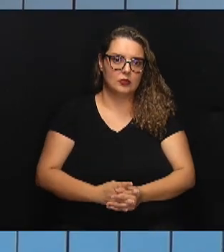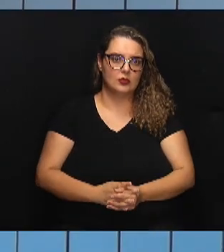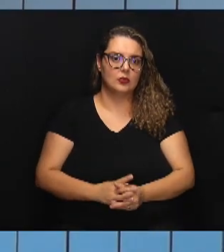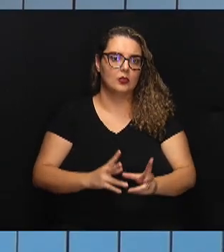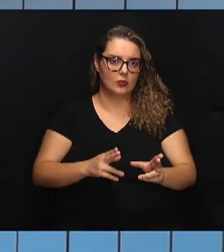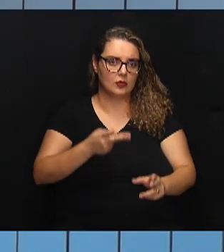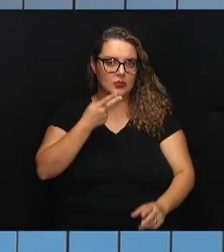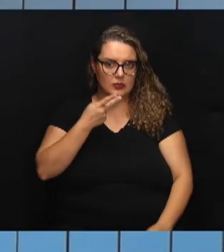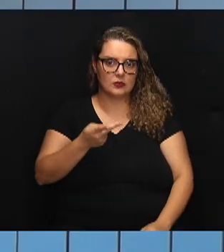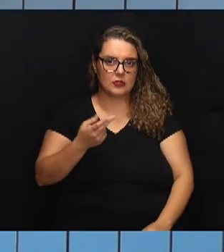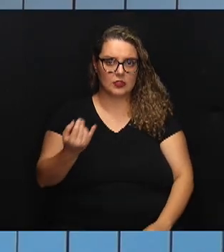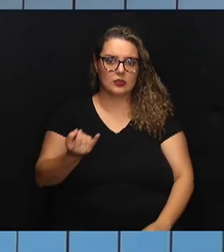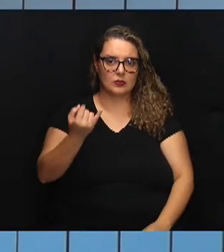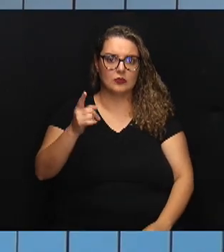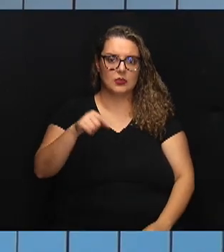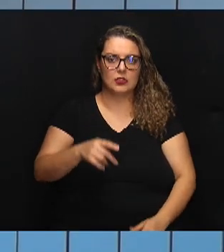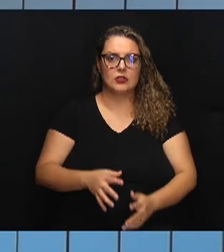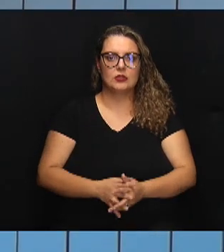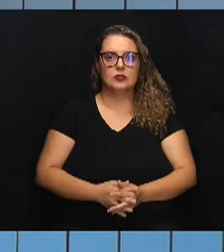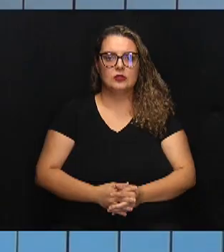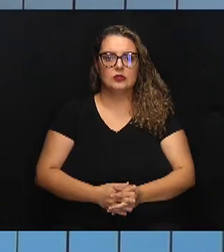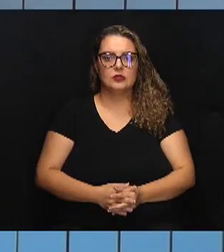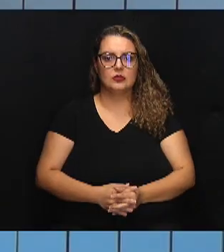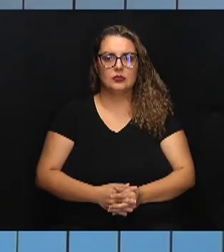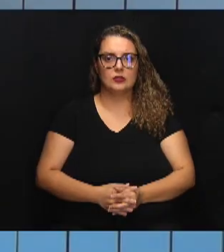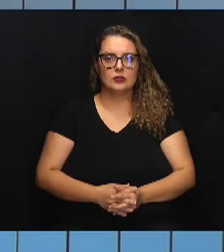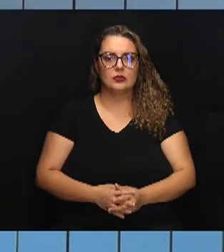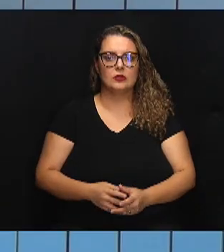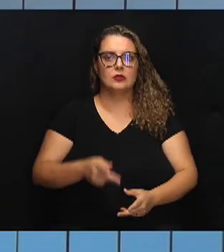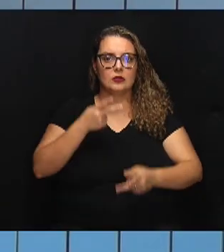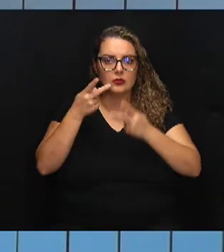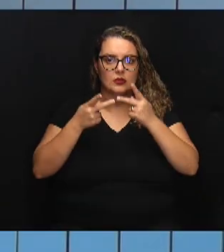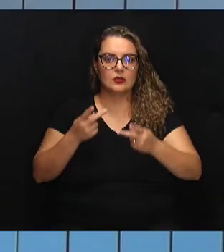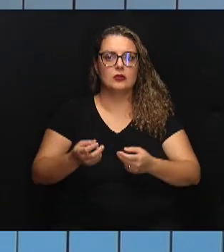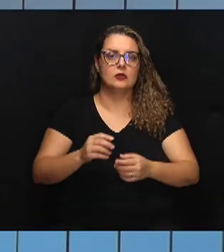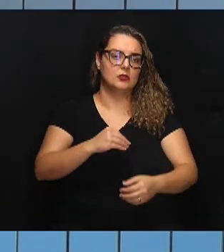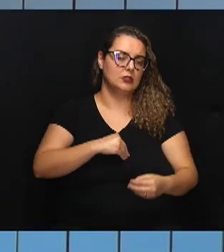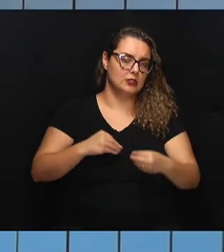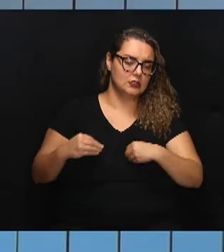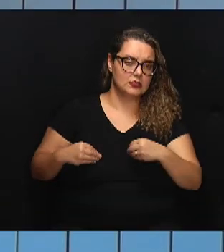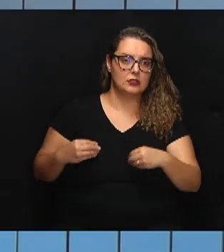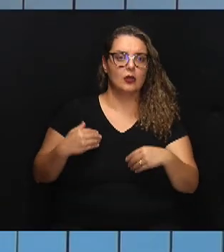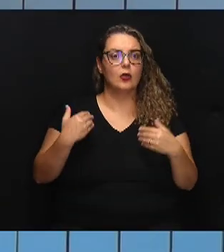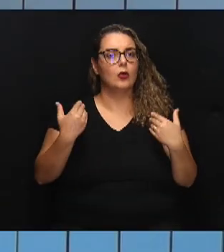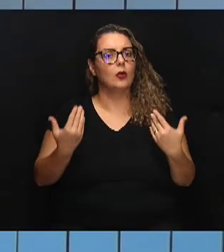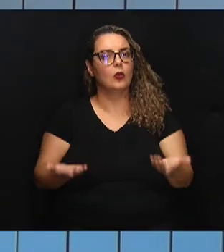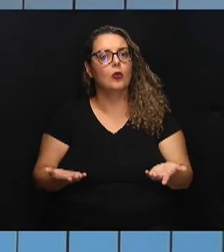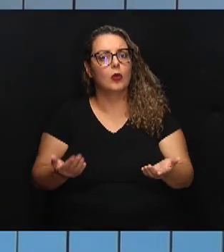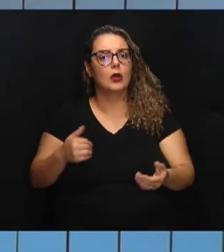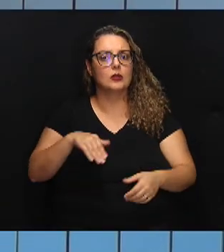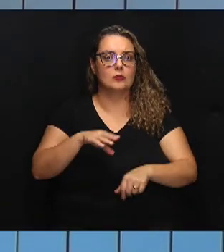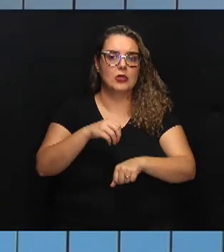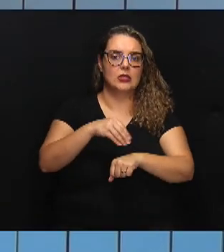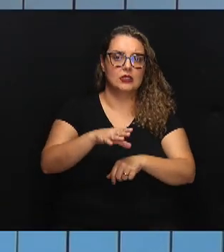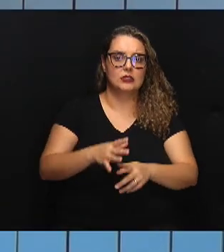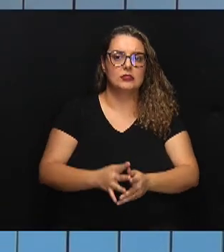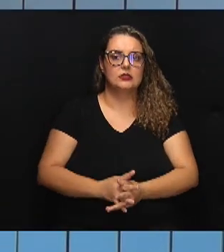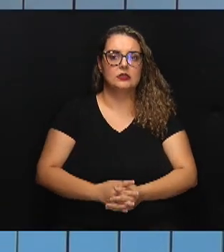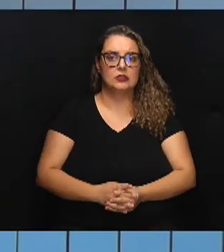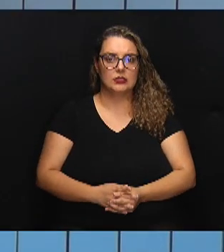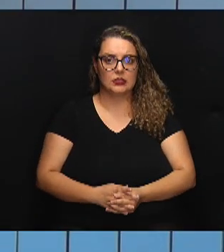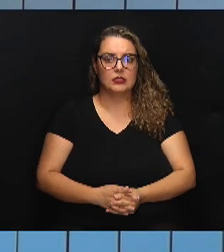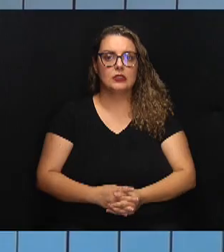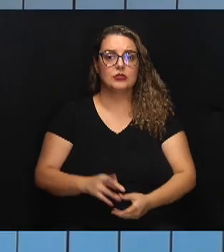muito importante, né, doutora? Falando desses exames especificamente, quais seriam os mais indicados, né? Esses exames